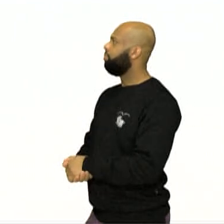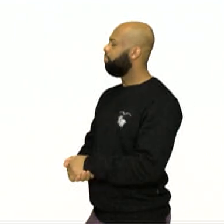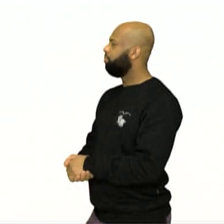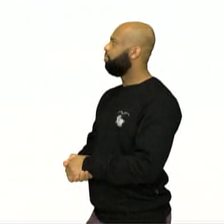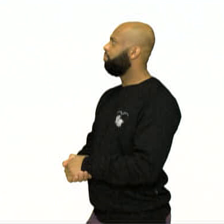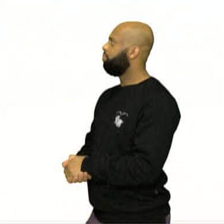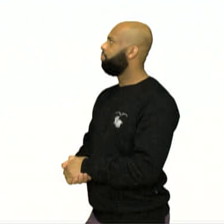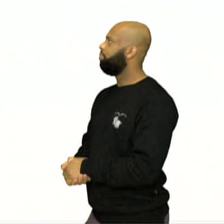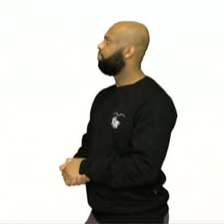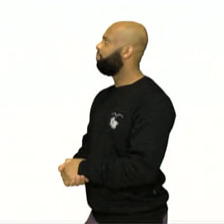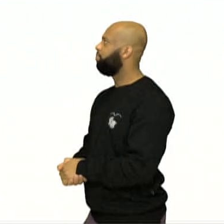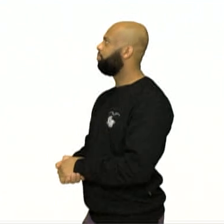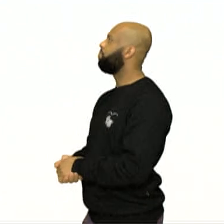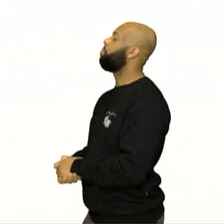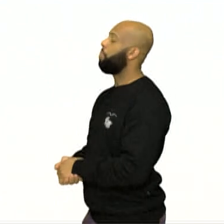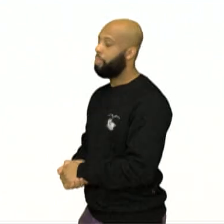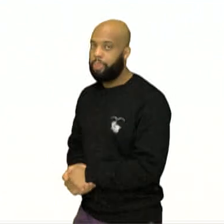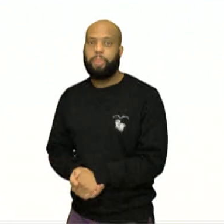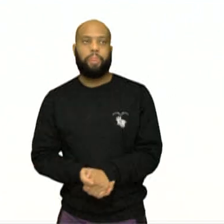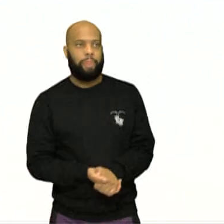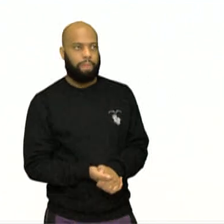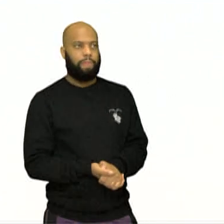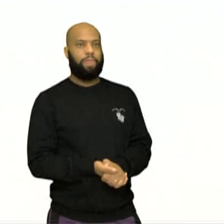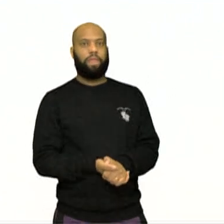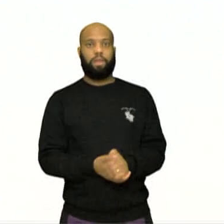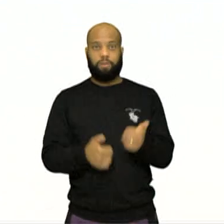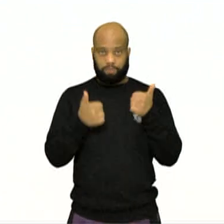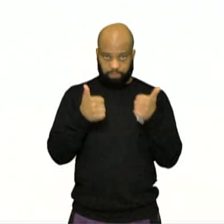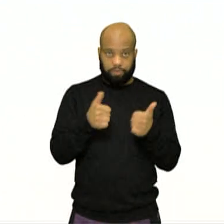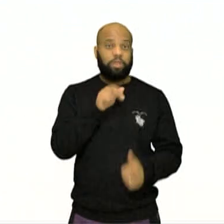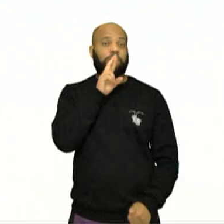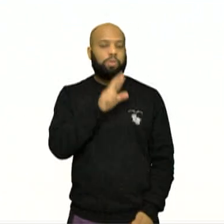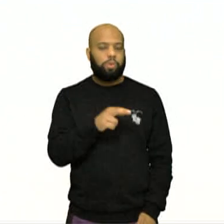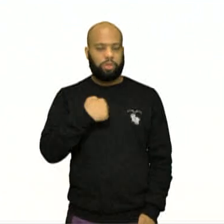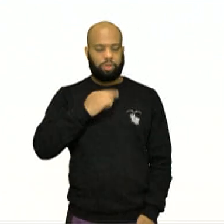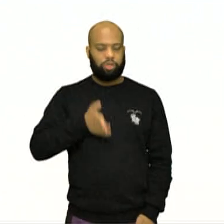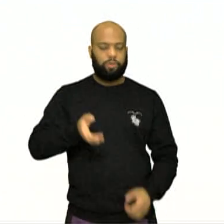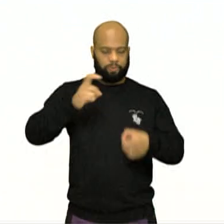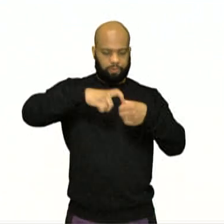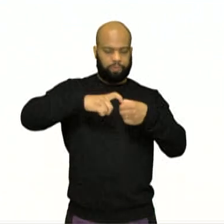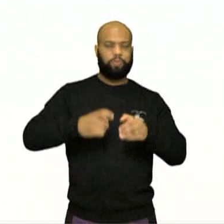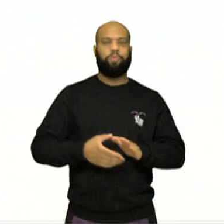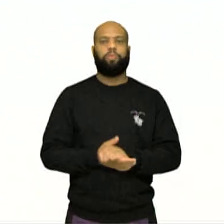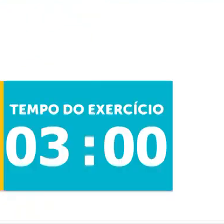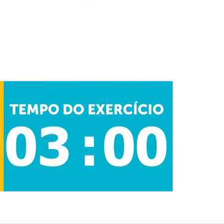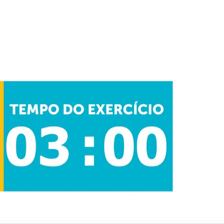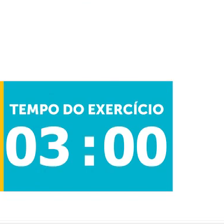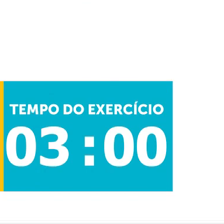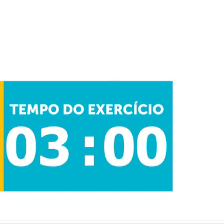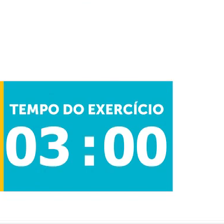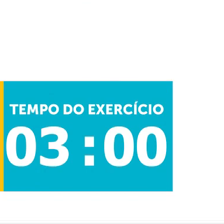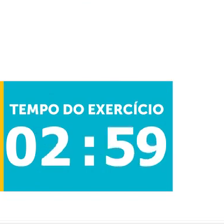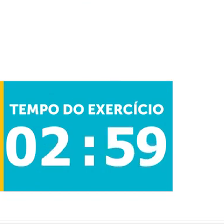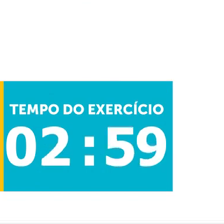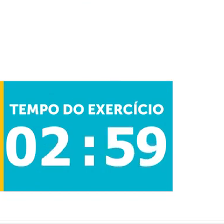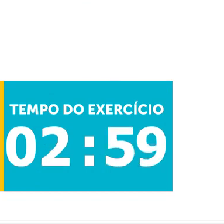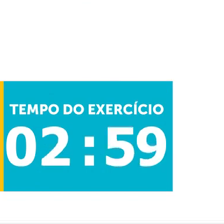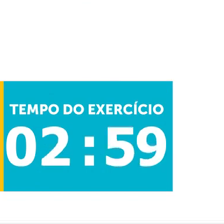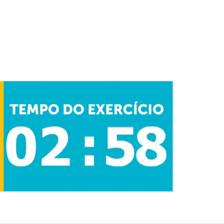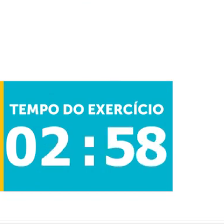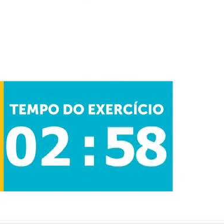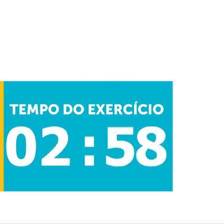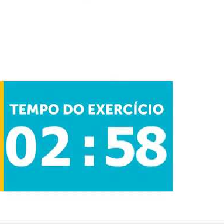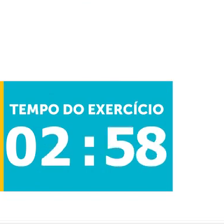families put water on their gardens? Respondam e eu já volto para corrigir.